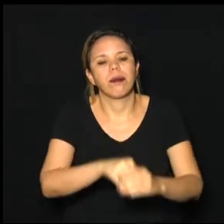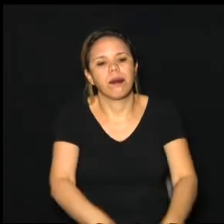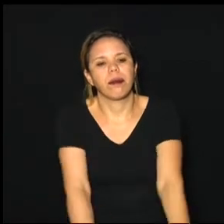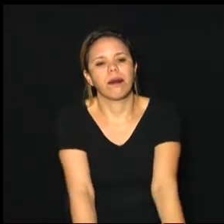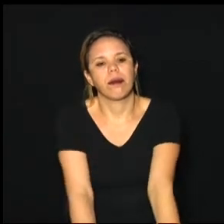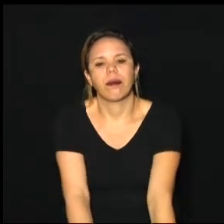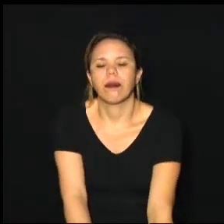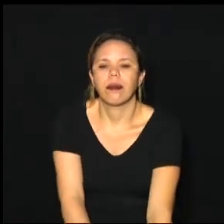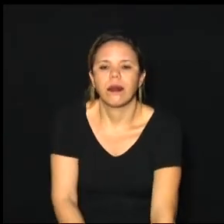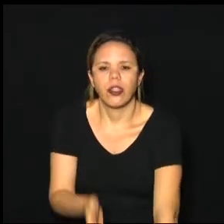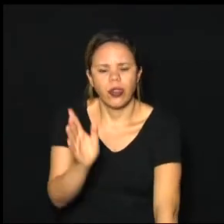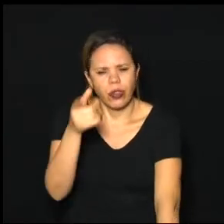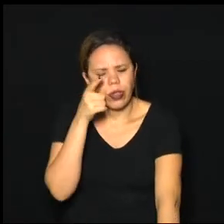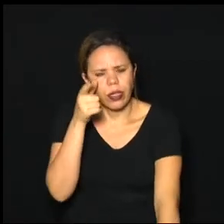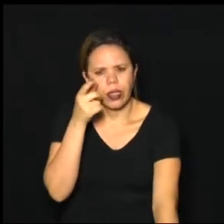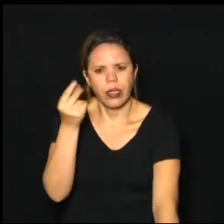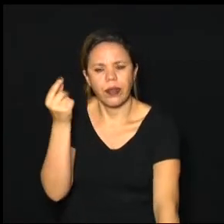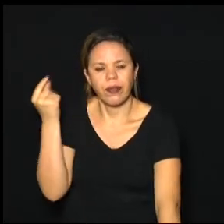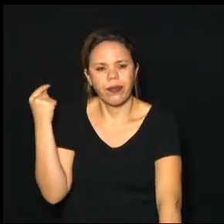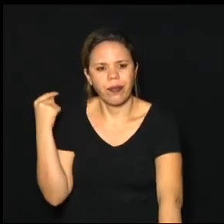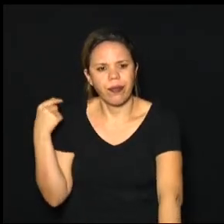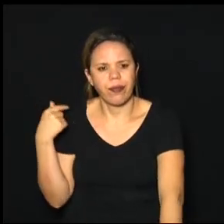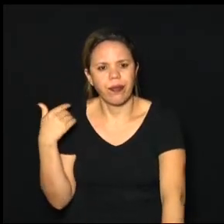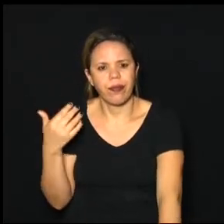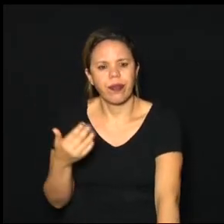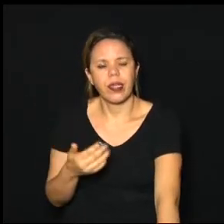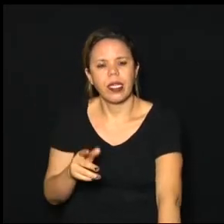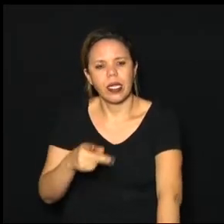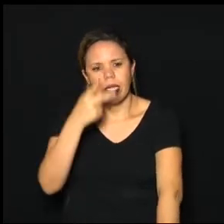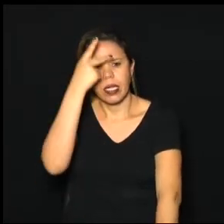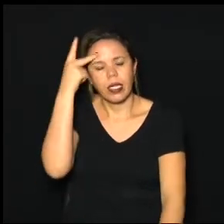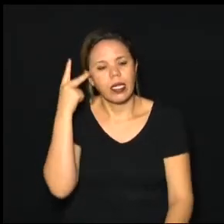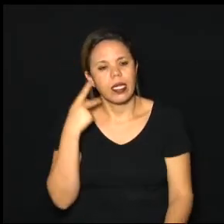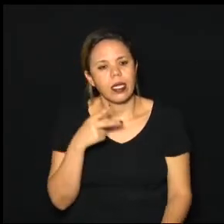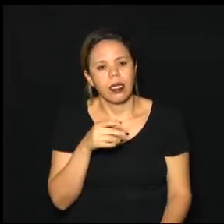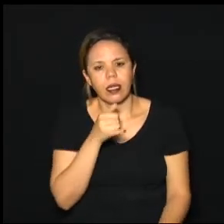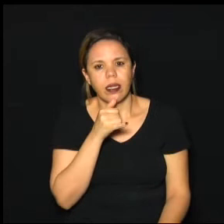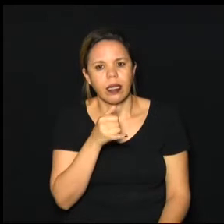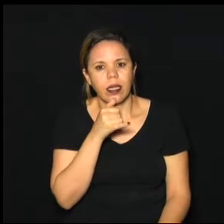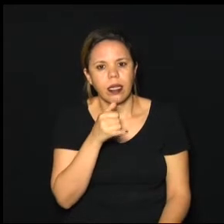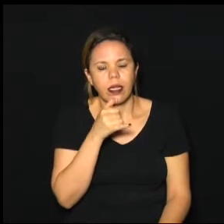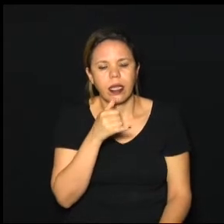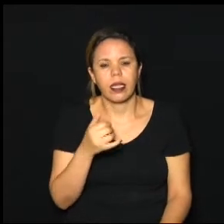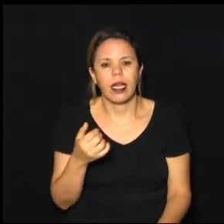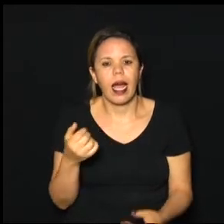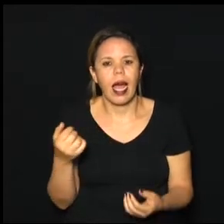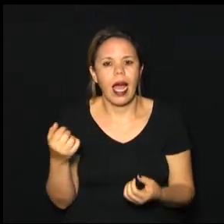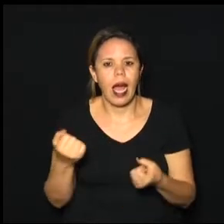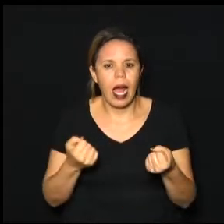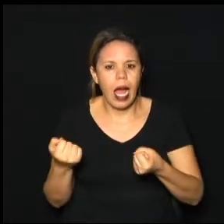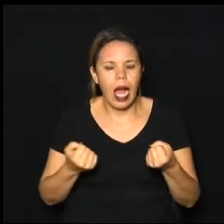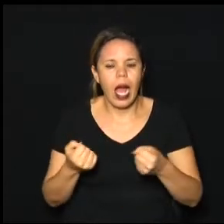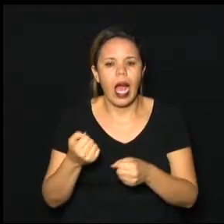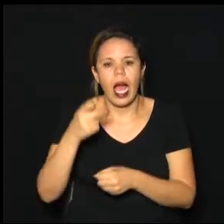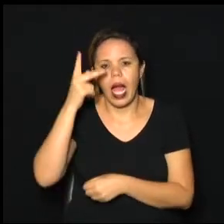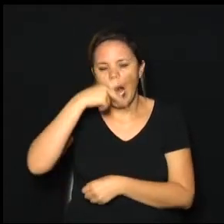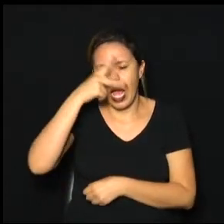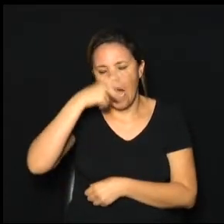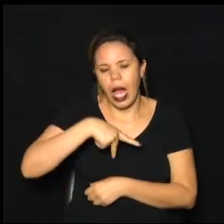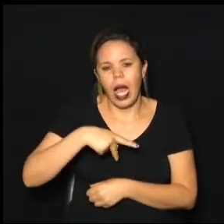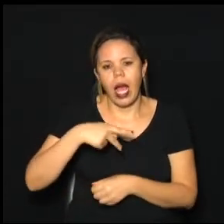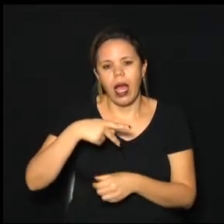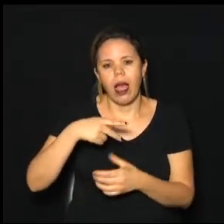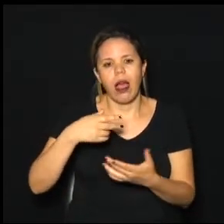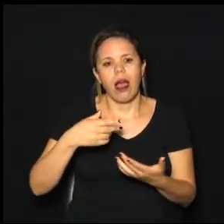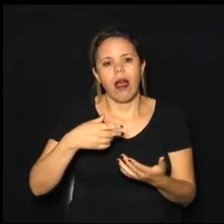A gente já viu, não faz muito tempo assim, as pessoas que envelopavam as combis, as vans, né, os carros,